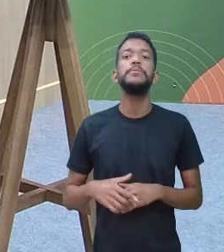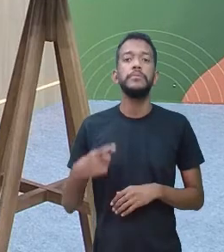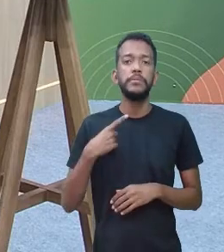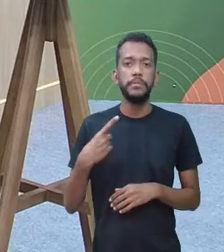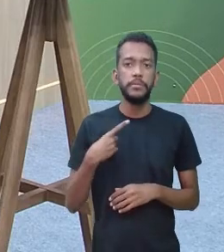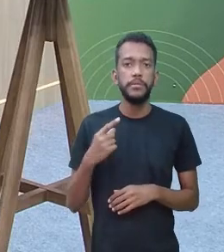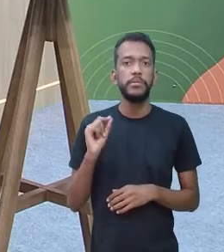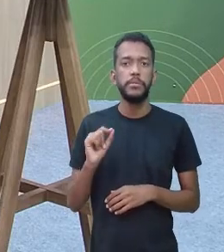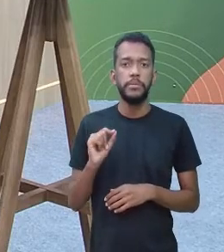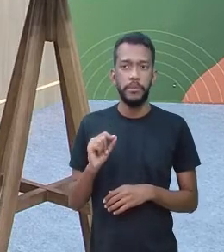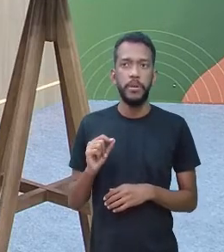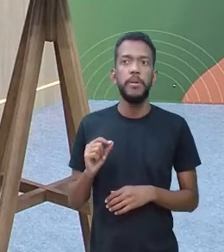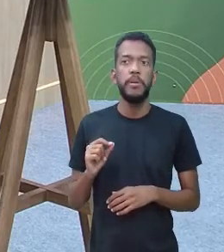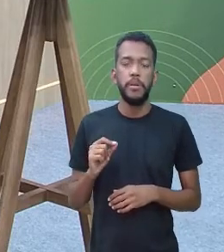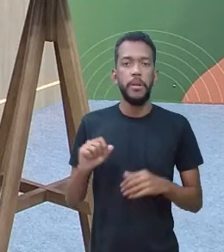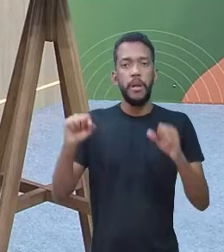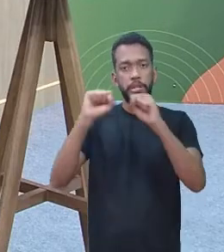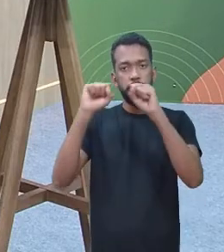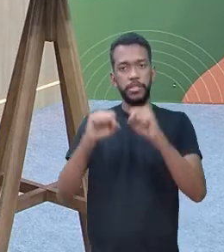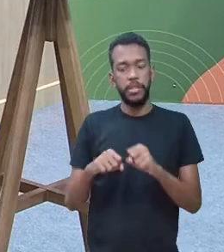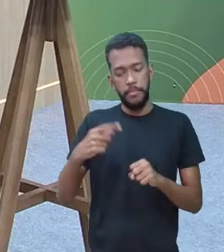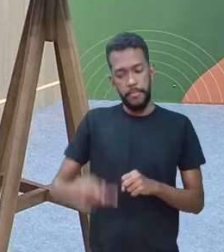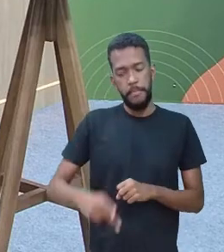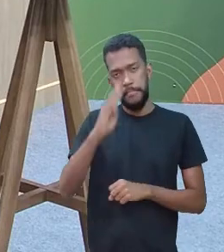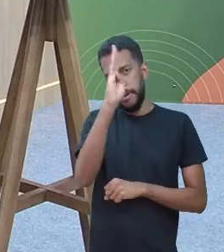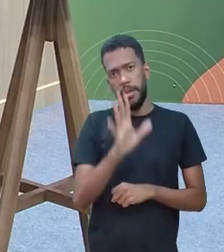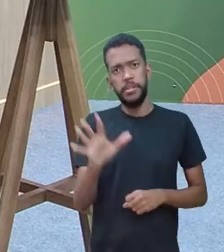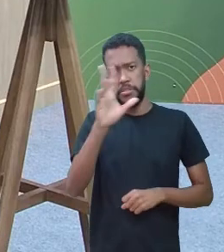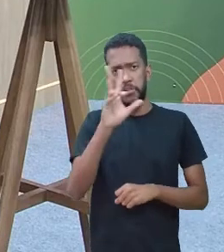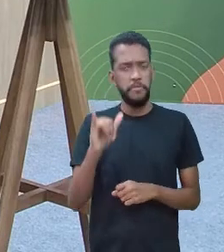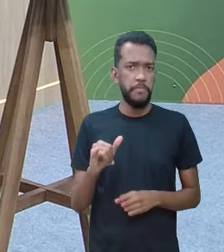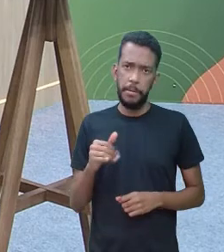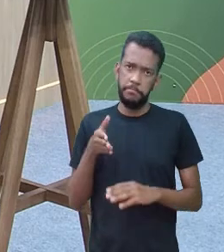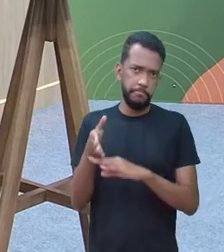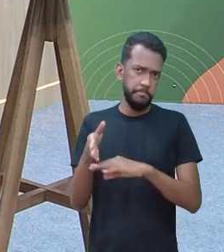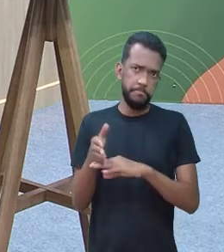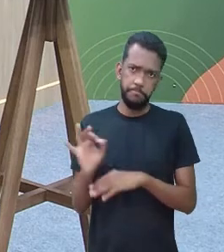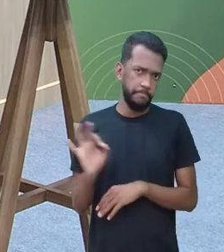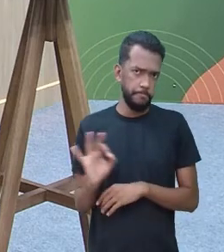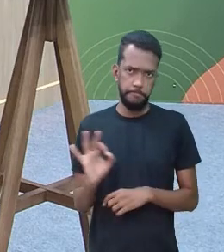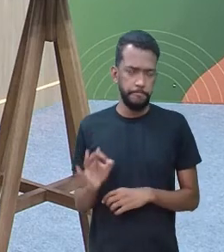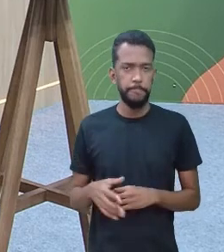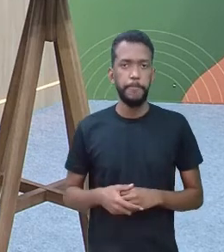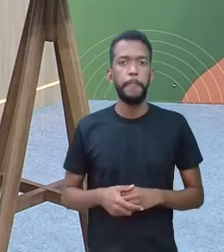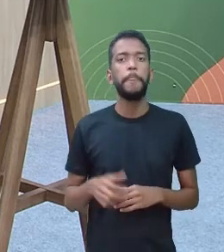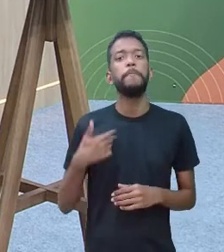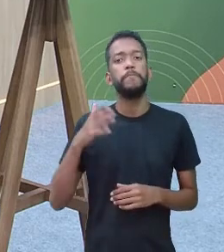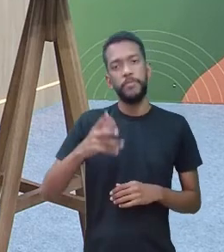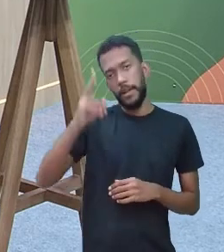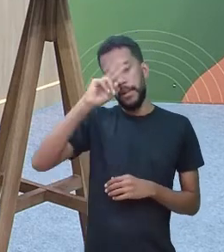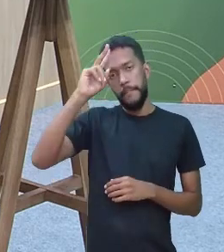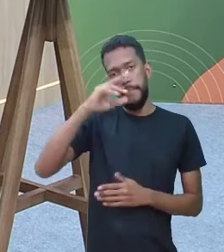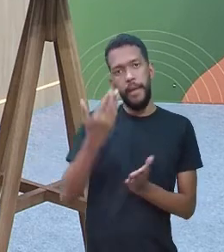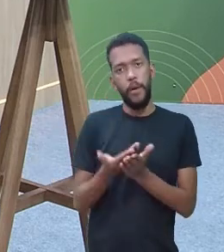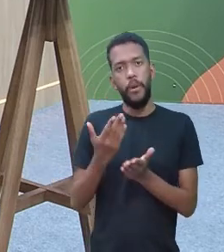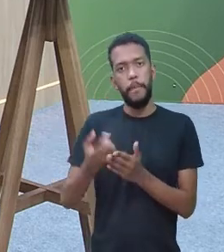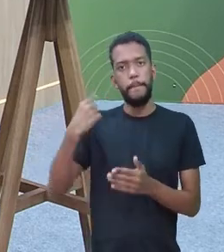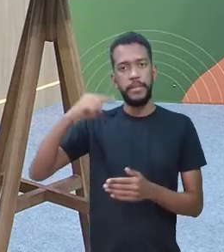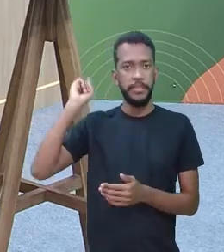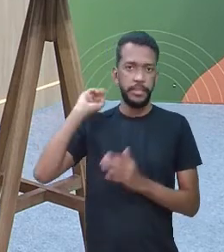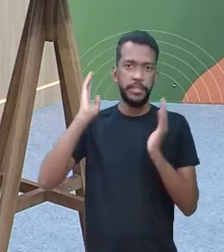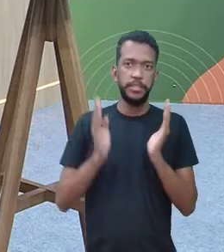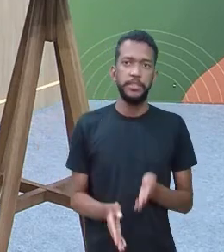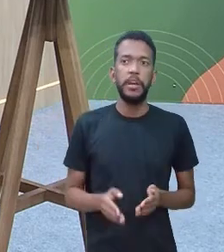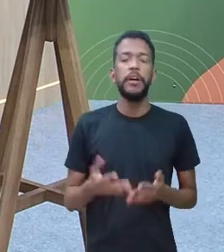ecossistemas do Brasil, então tem seres aí que eles não vão poder entrar. Foi isso que eu lembrei na aula passada. Pessoal,